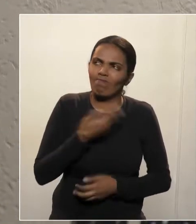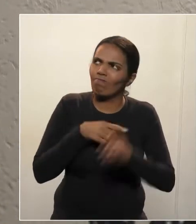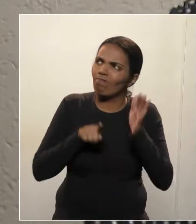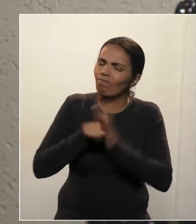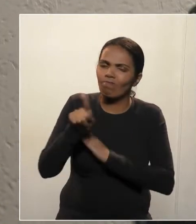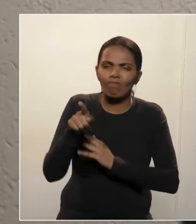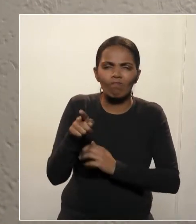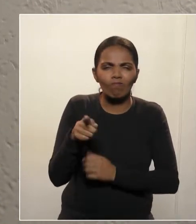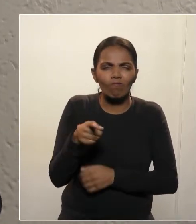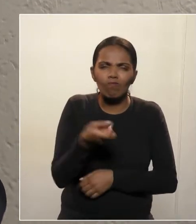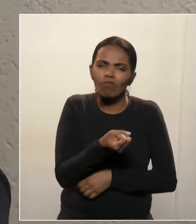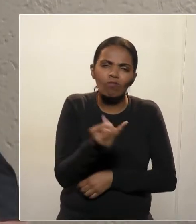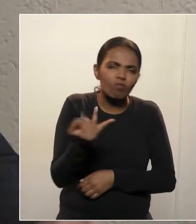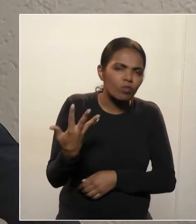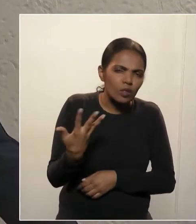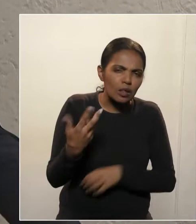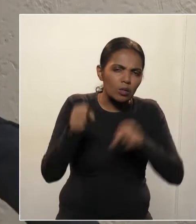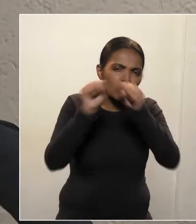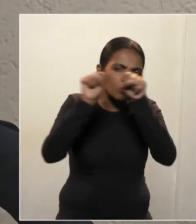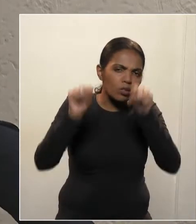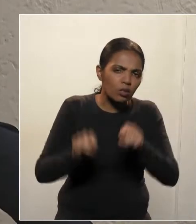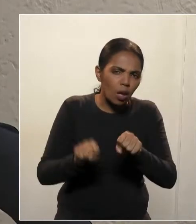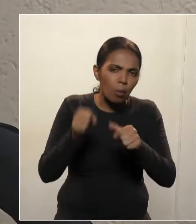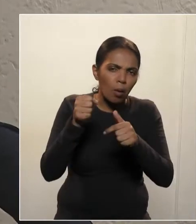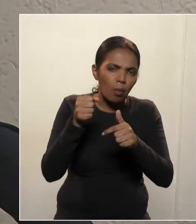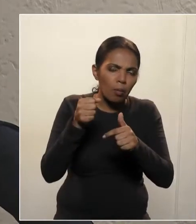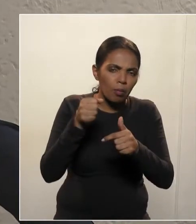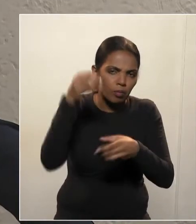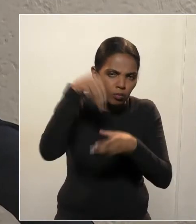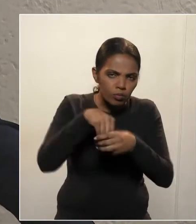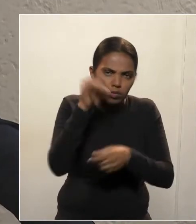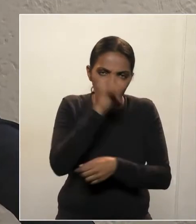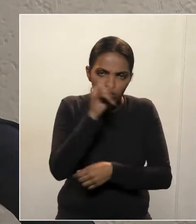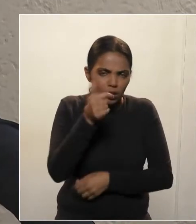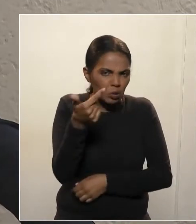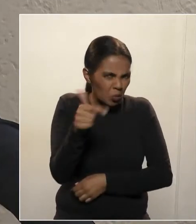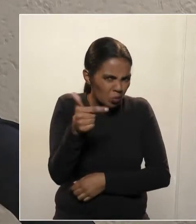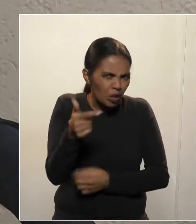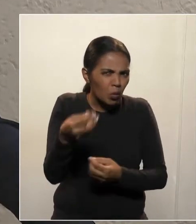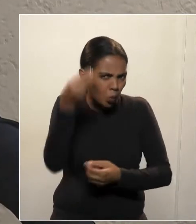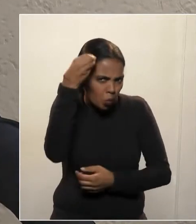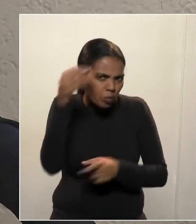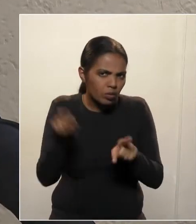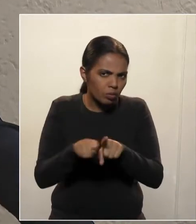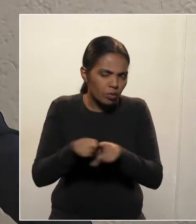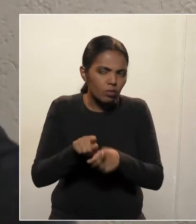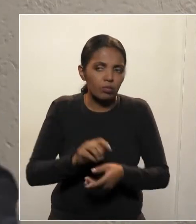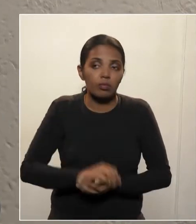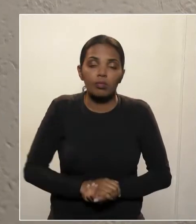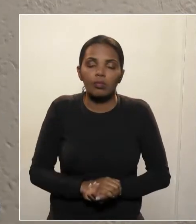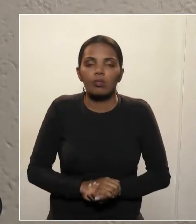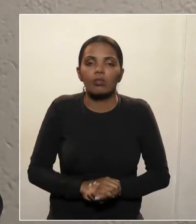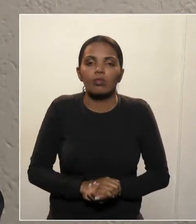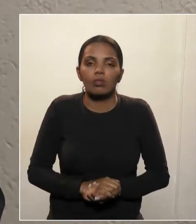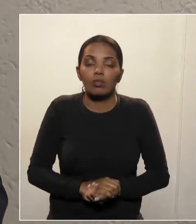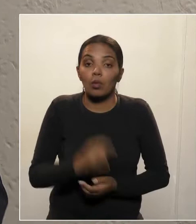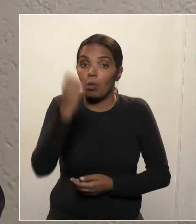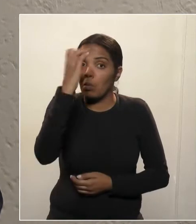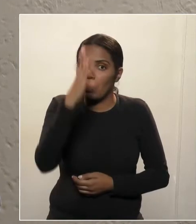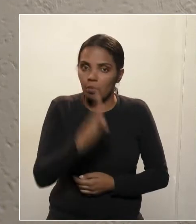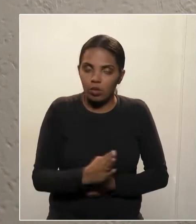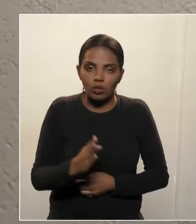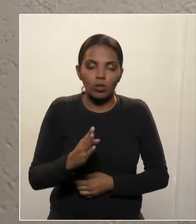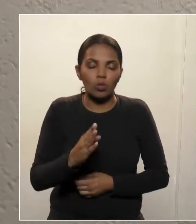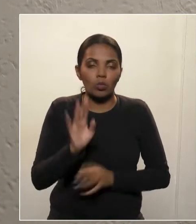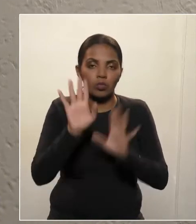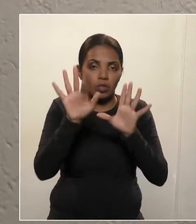desse alto índice, se o próprio sistema de saúde italiano não tem participação nesses números. No Brasil, o final de semana foi de grande